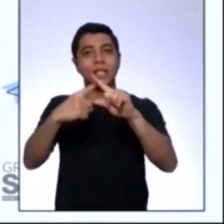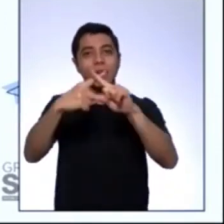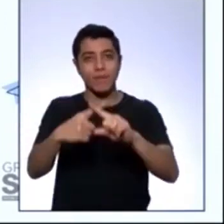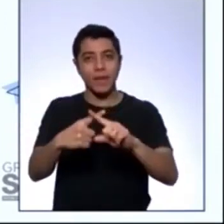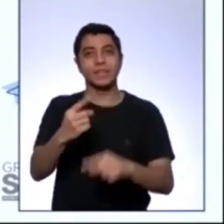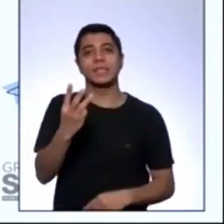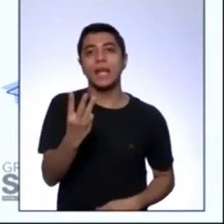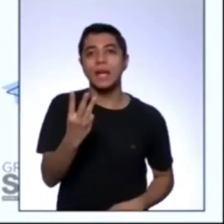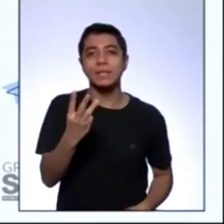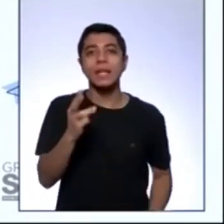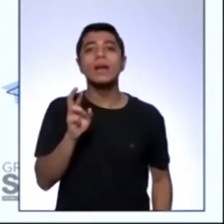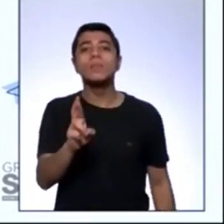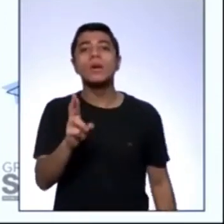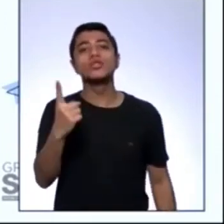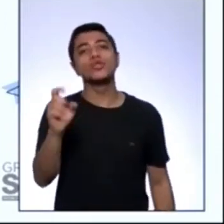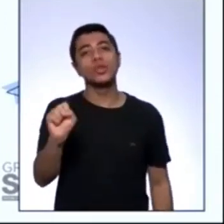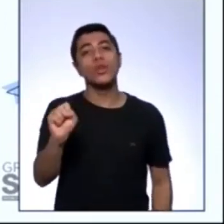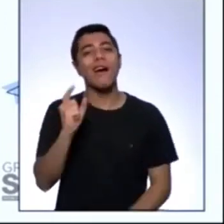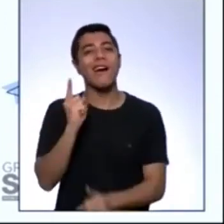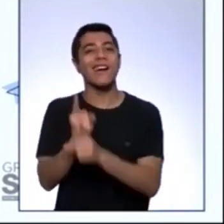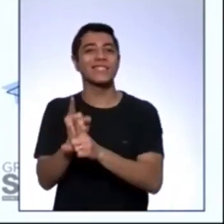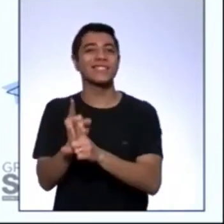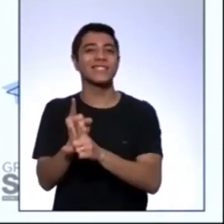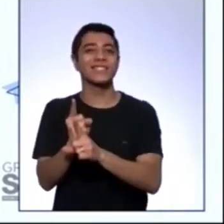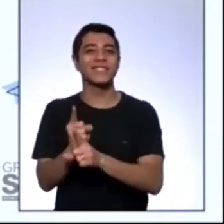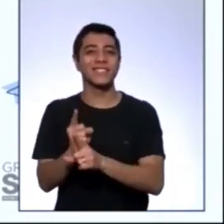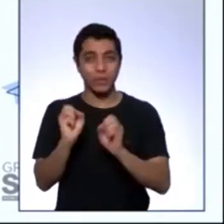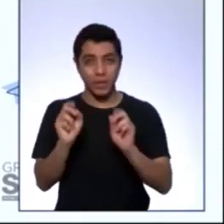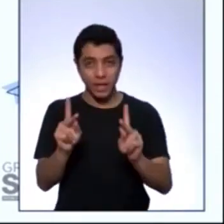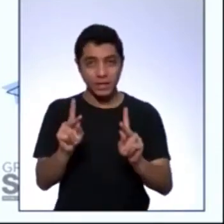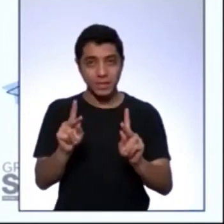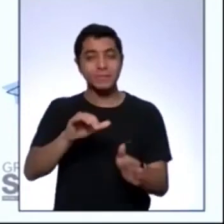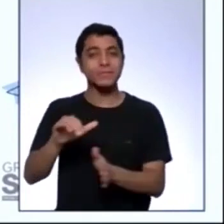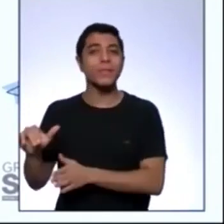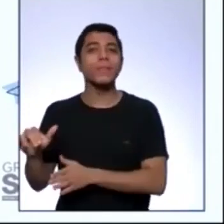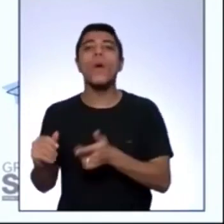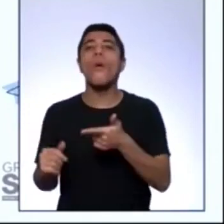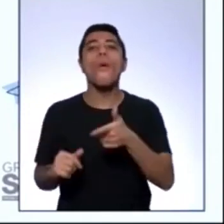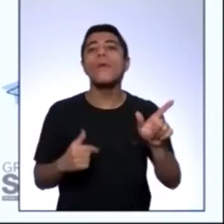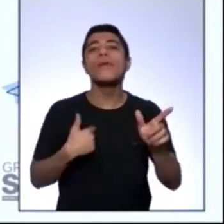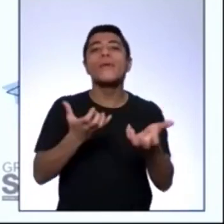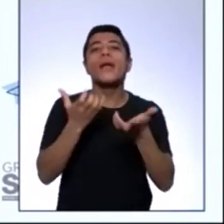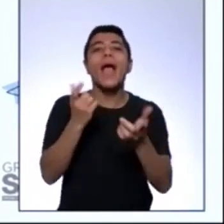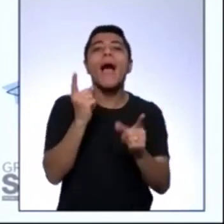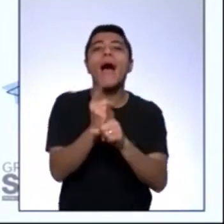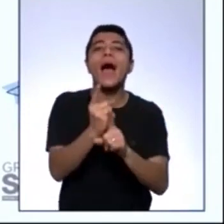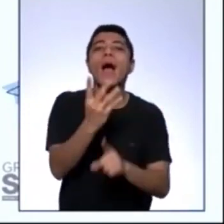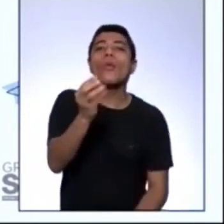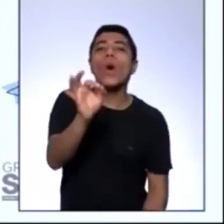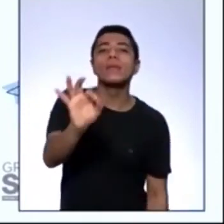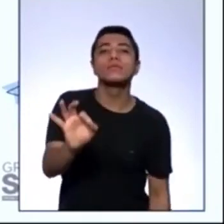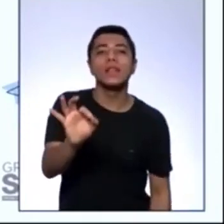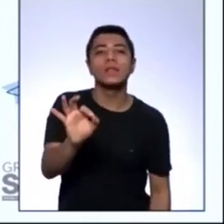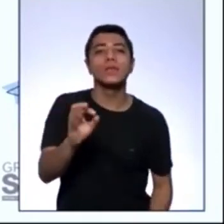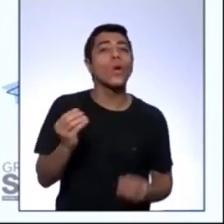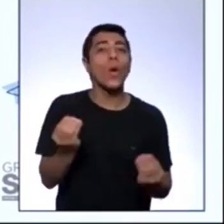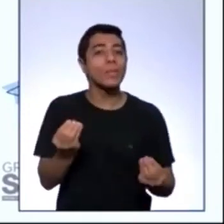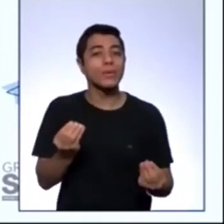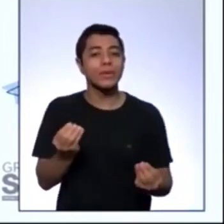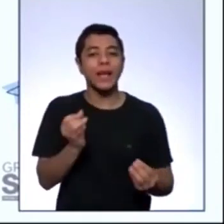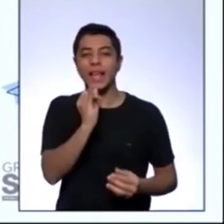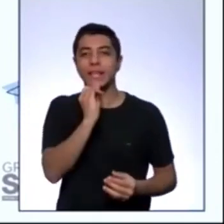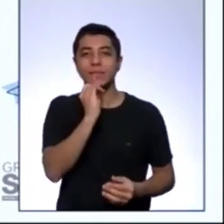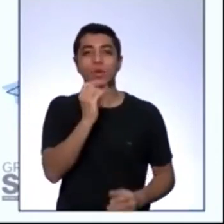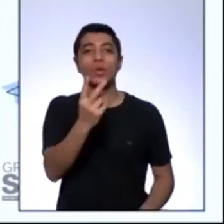quarenta por cento de 200 que que eu posso eu posso pegar o 200 e calculadas por cento como é que